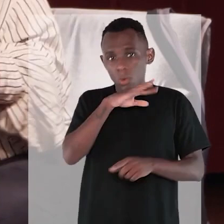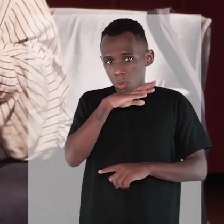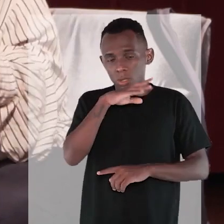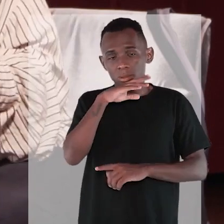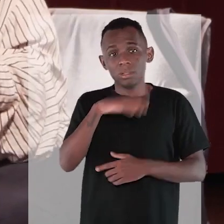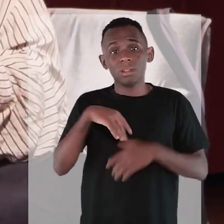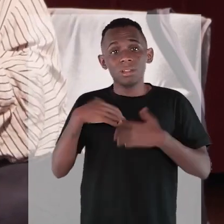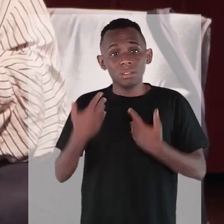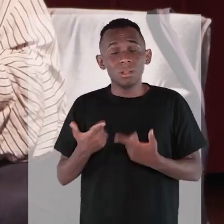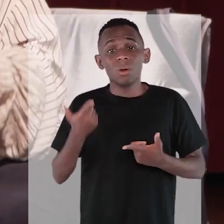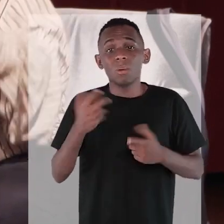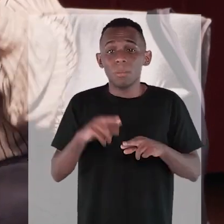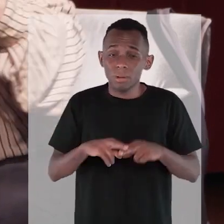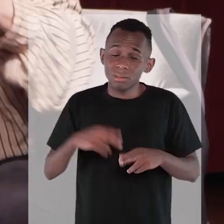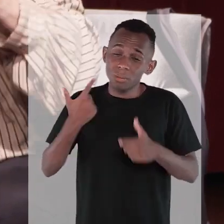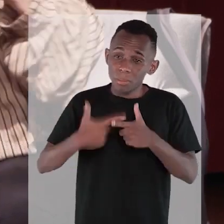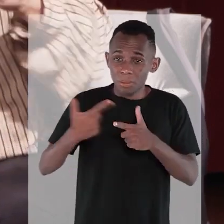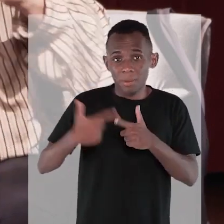você asfixia e destrói.